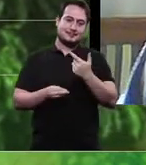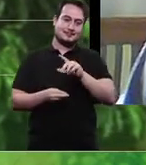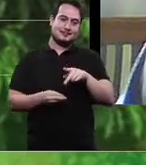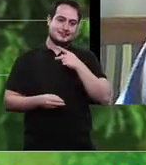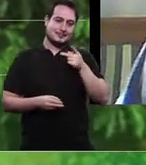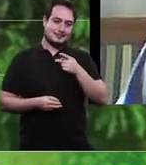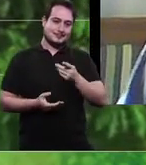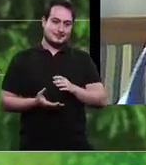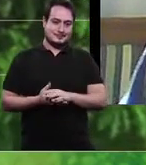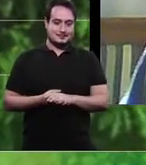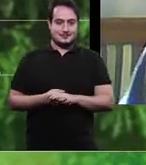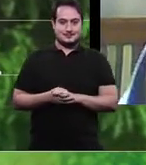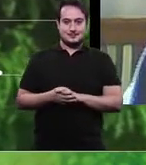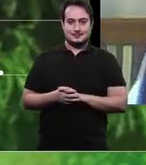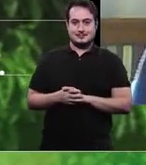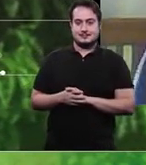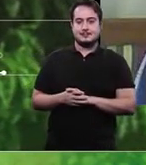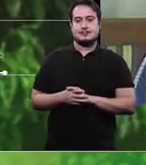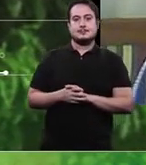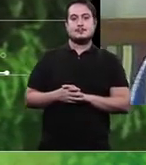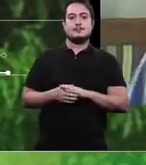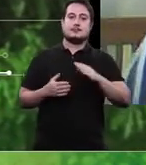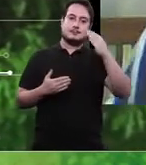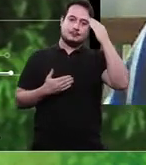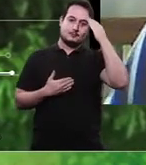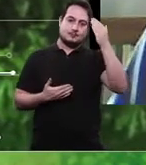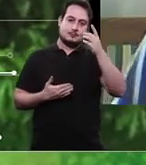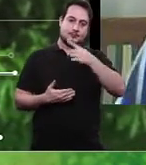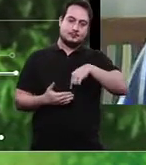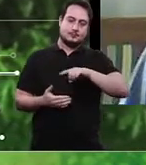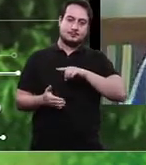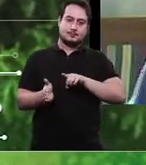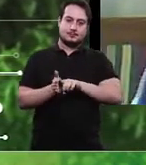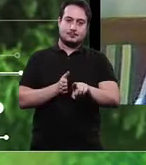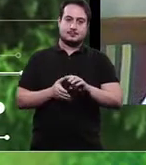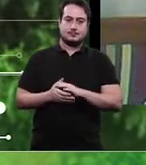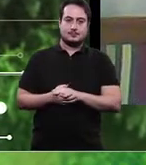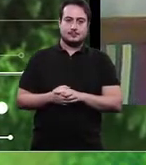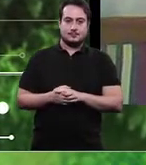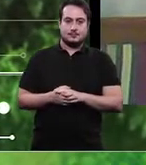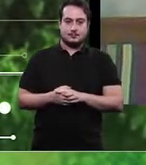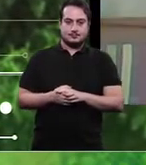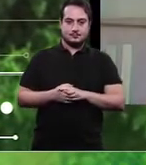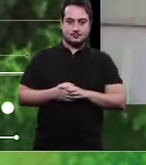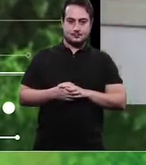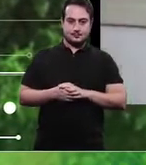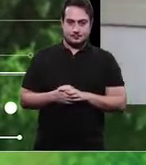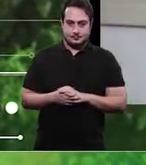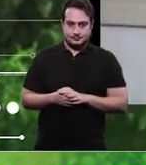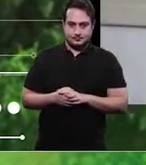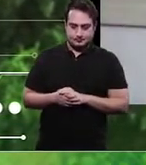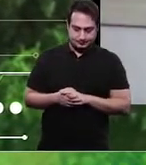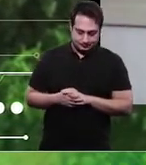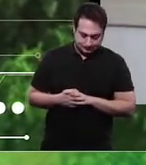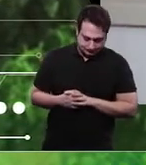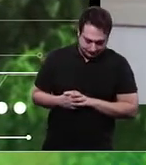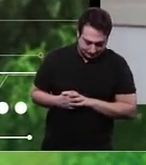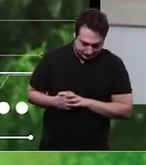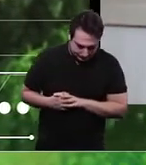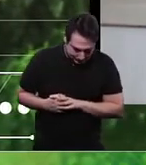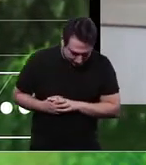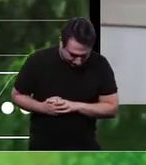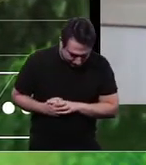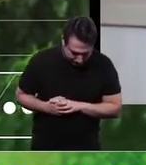fala, para abrir uma oportunidade do diálogo, e agradeço aí a pergunta, doutor Francisco. Nelson, muito